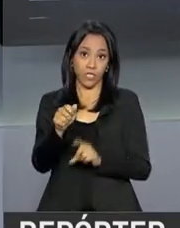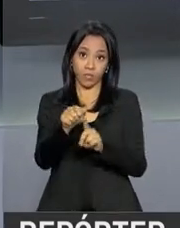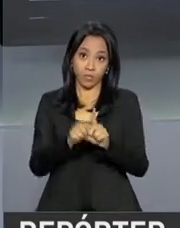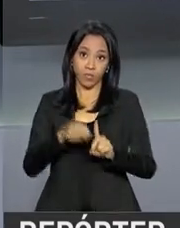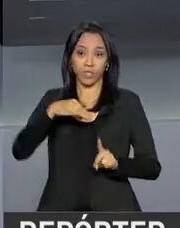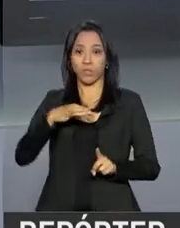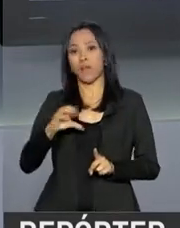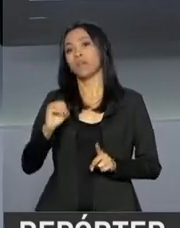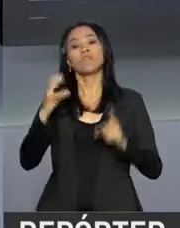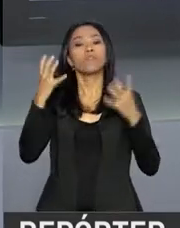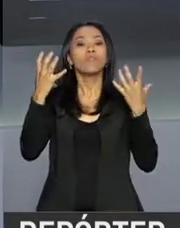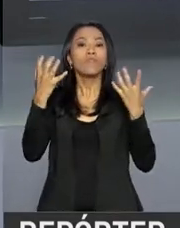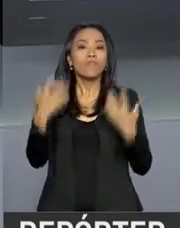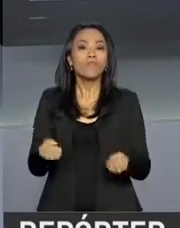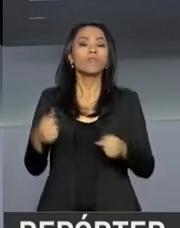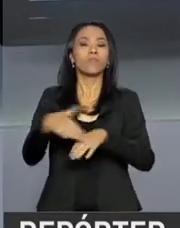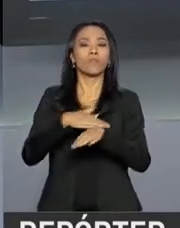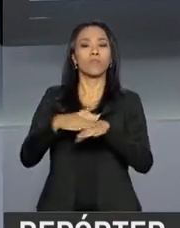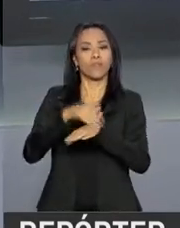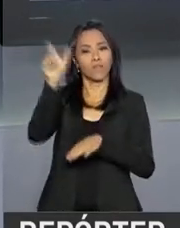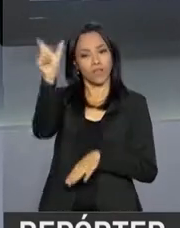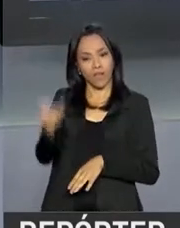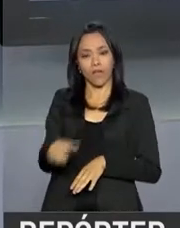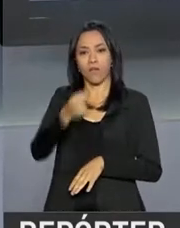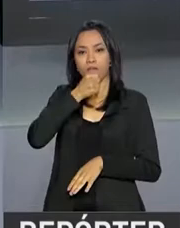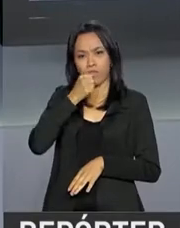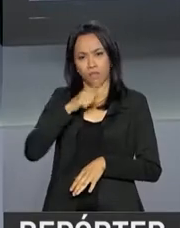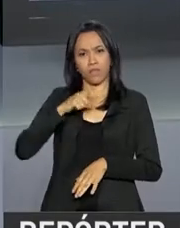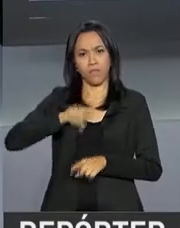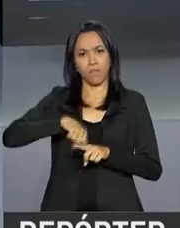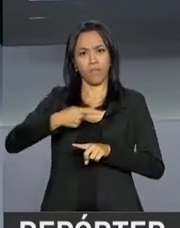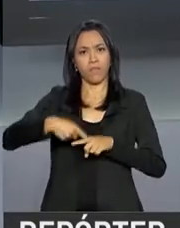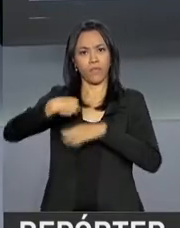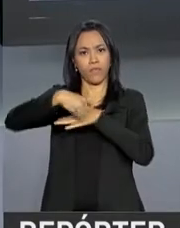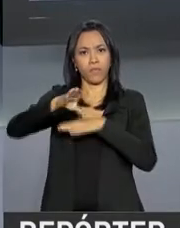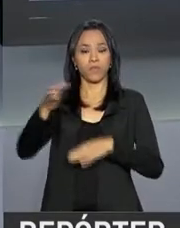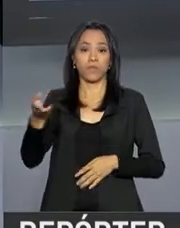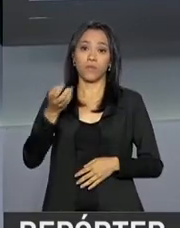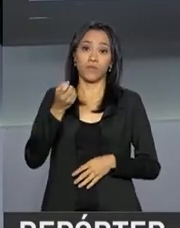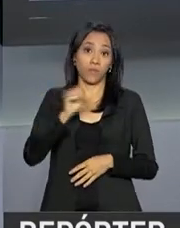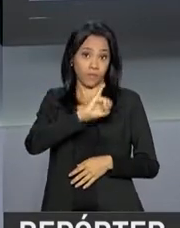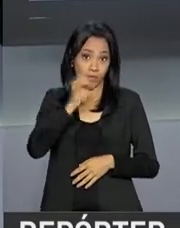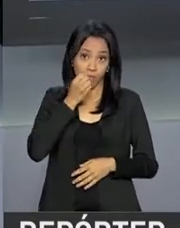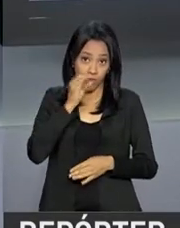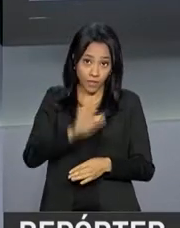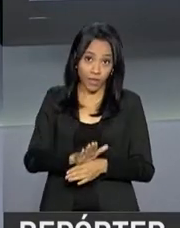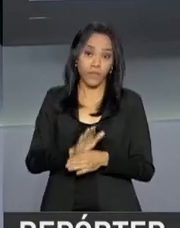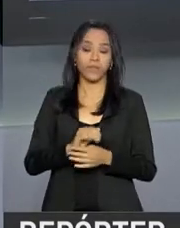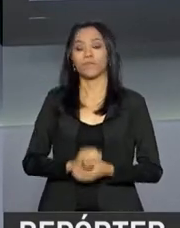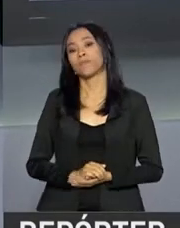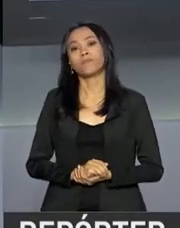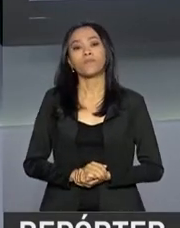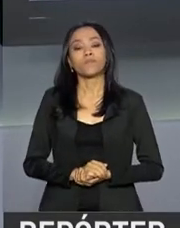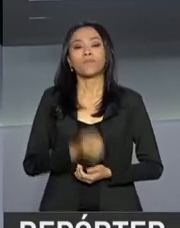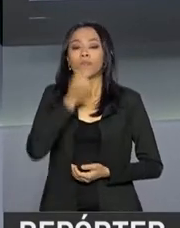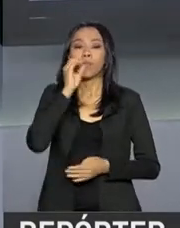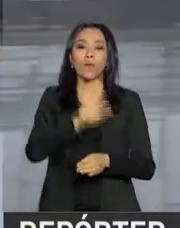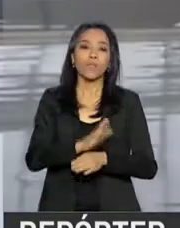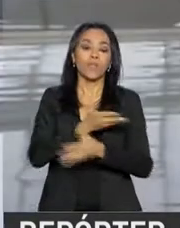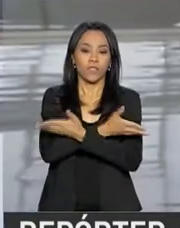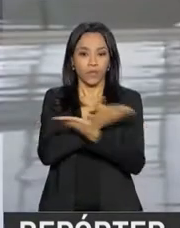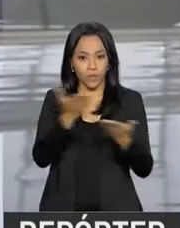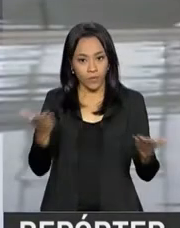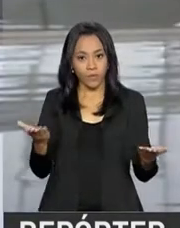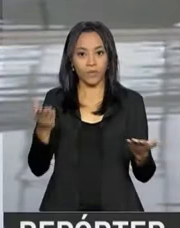falar ao vivo com repórter ney pereira que tem as informações olá neiva tarde pra você boa tarde thaíssa boa tarde a